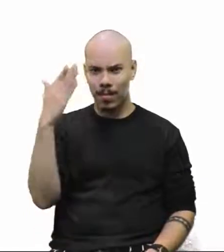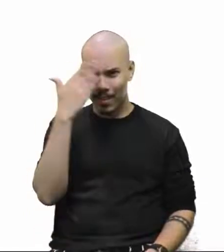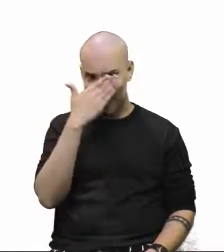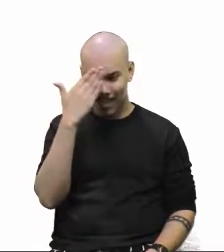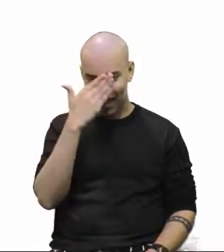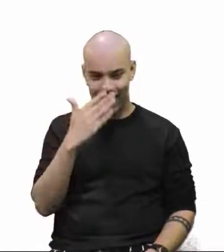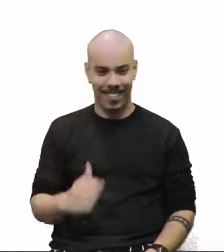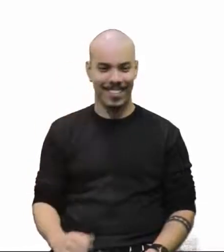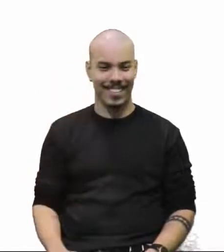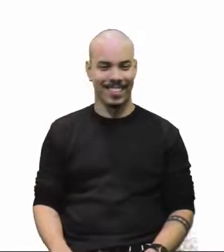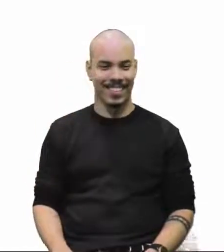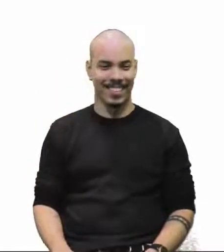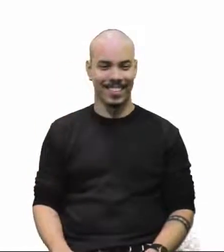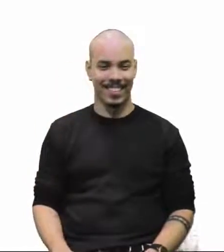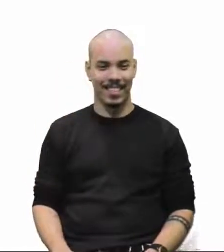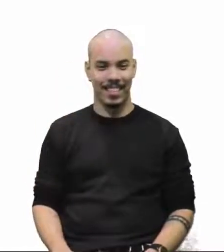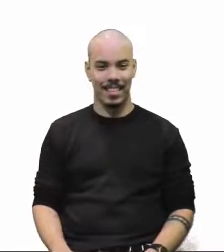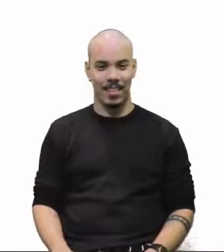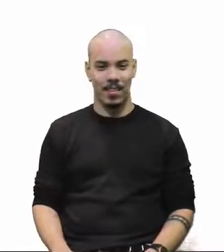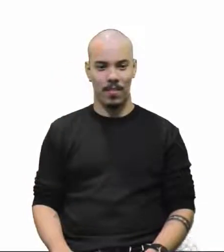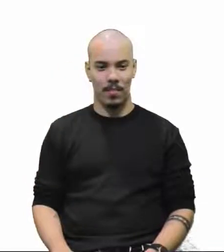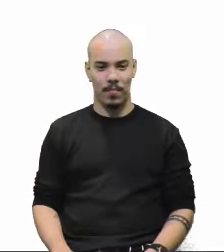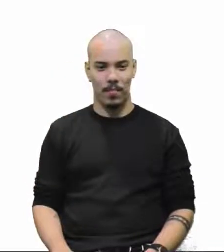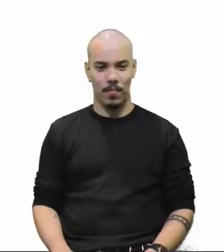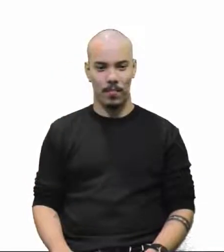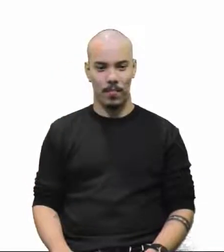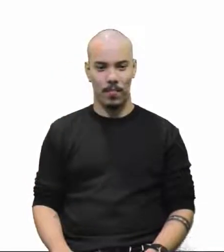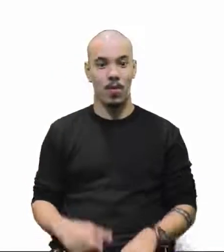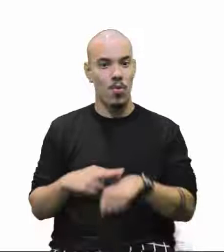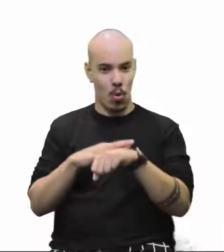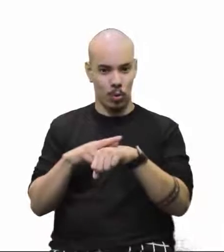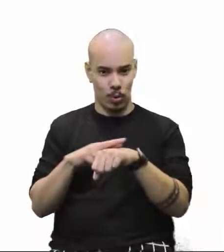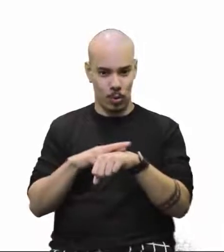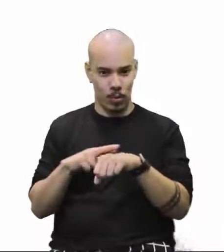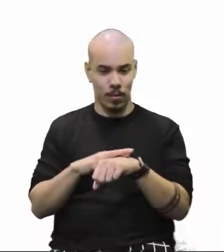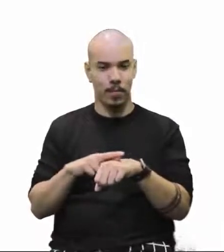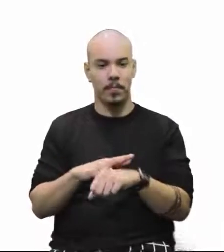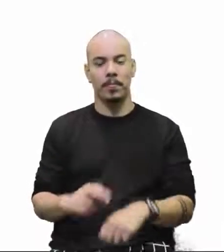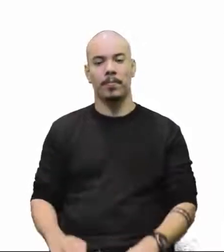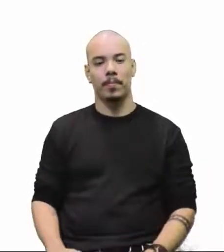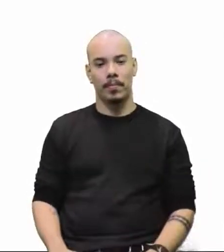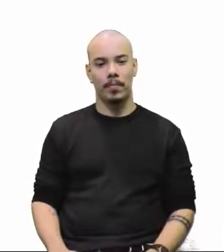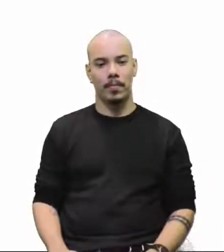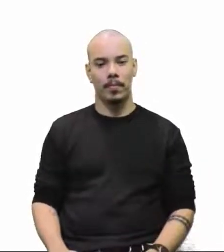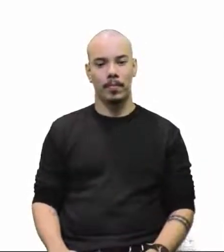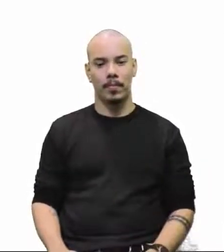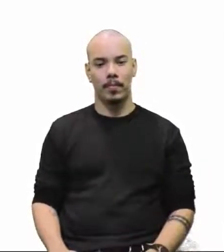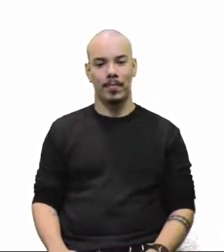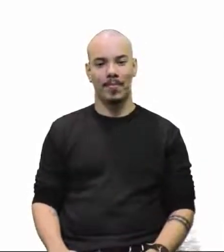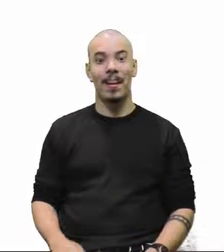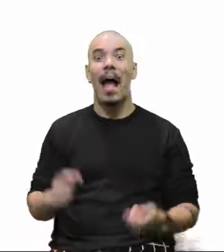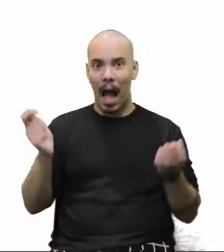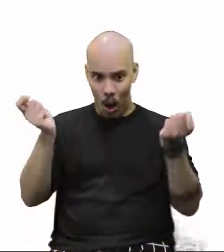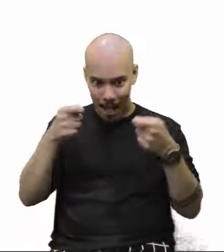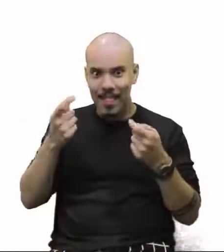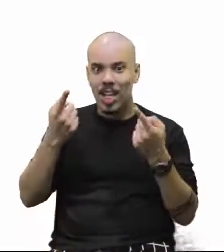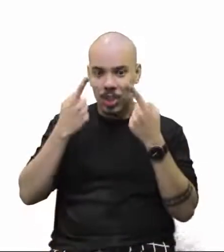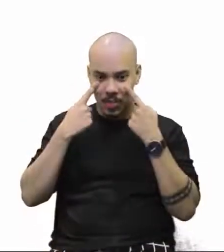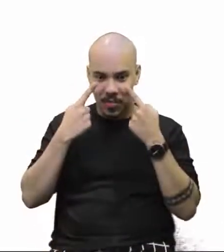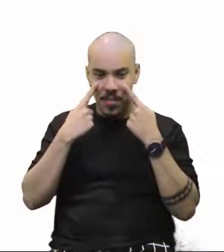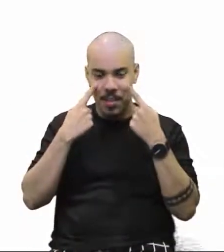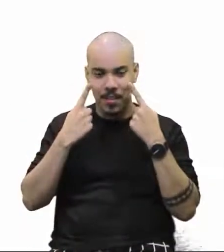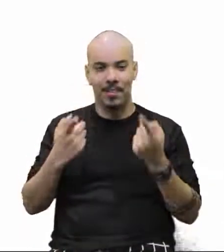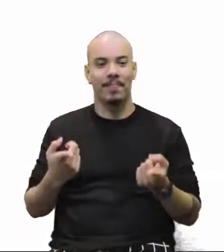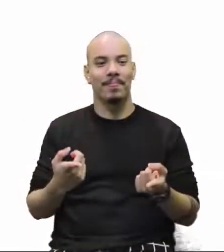aí. Vamos lá. Botar esse aqui, roxo. Pronto. Tá aqui, ó. Campo, Agora sim, professor. carga,